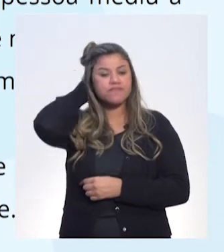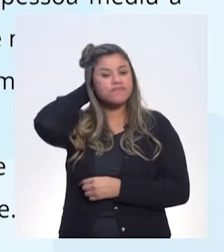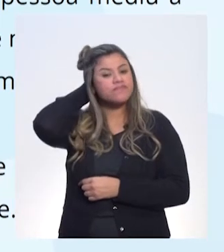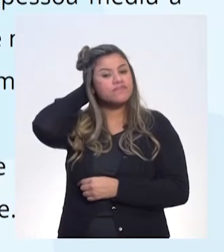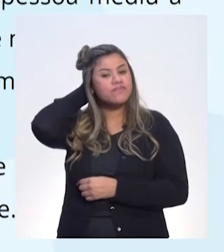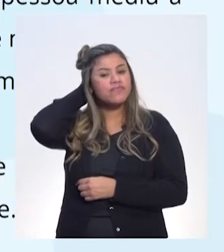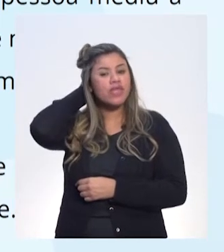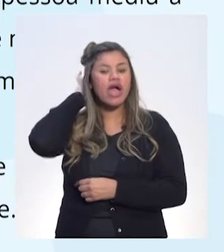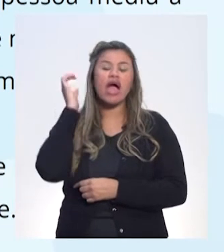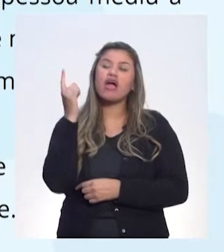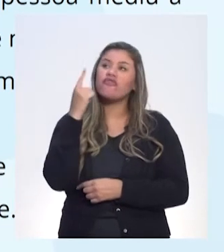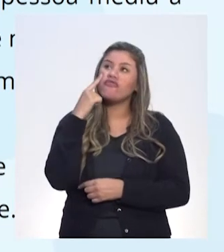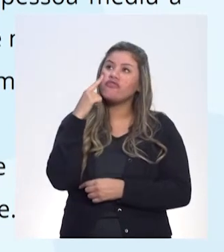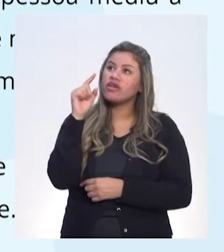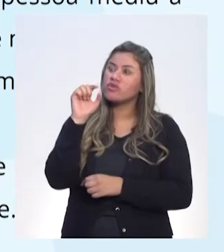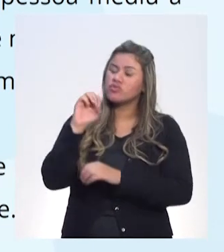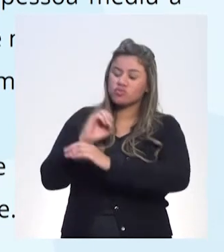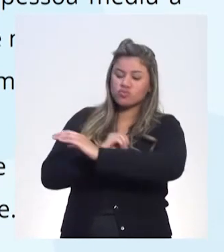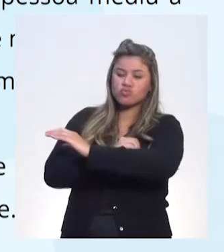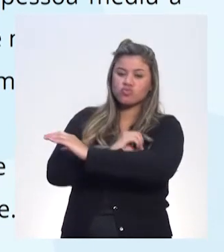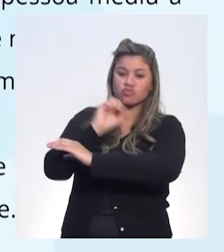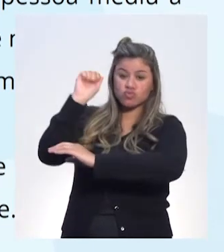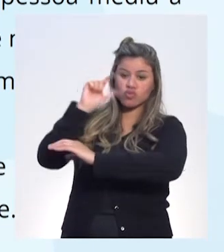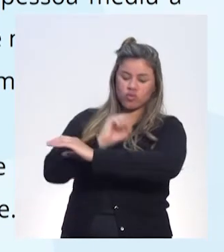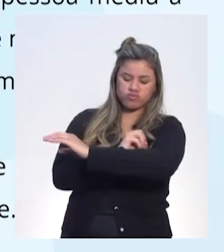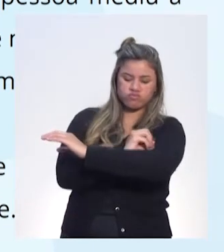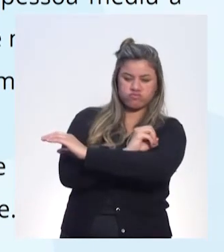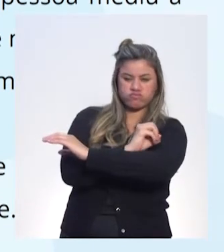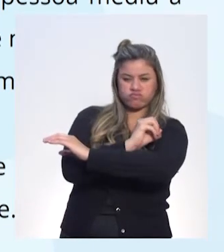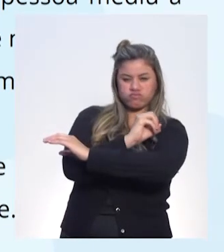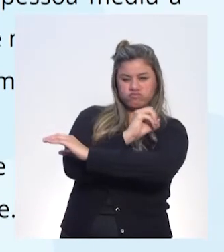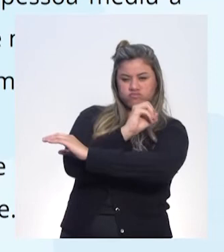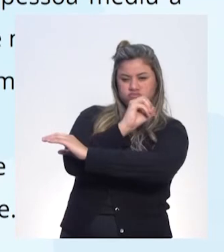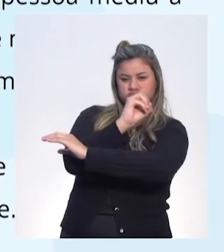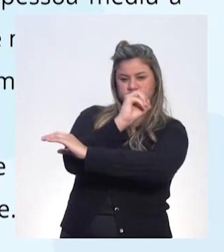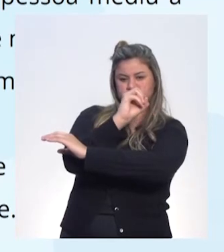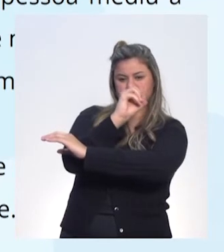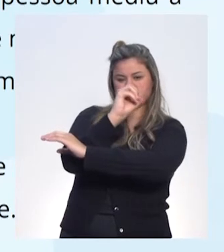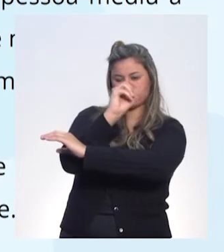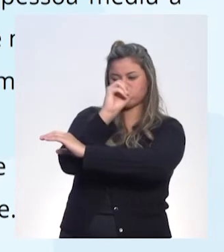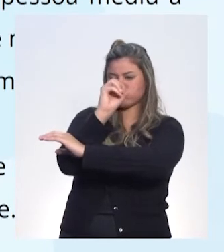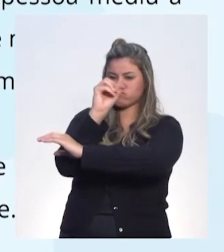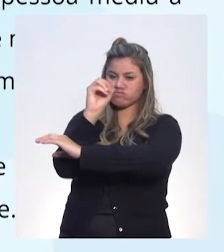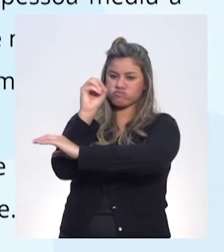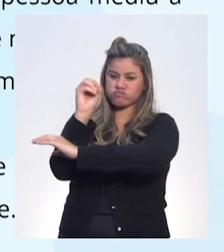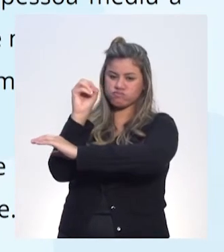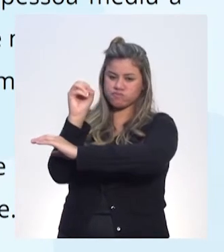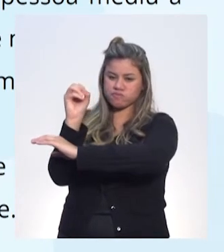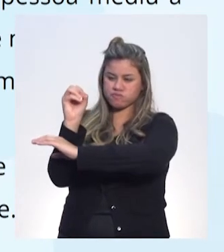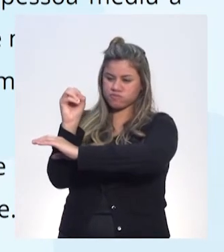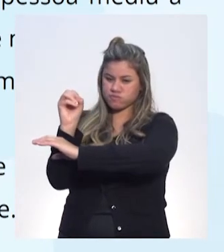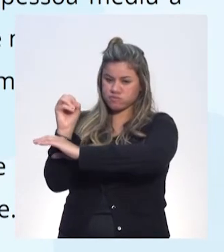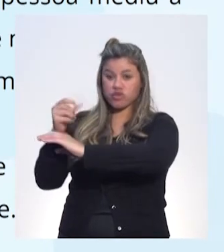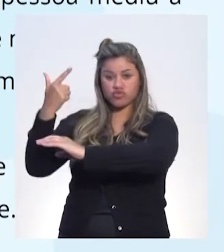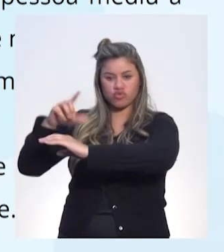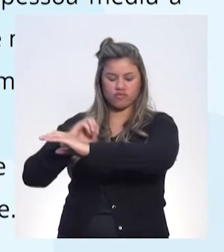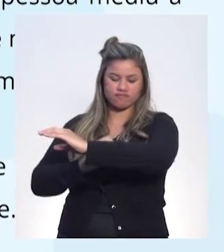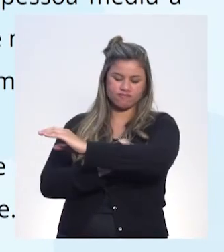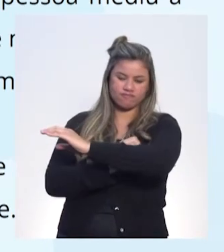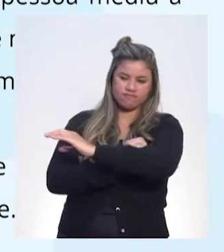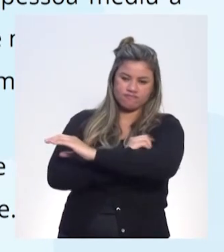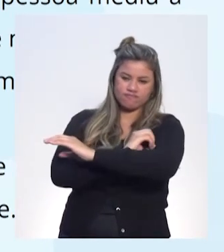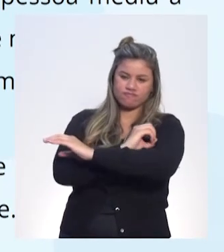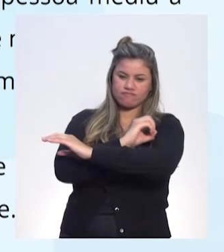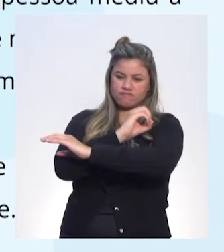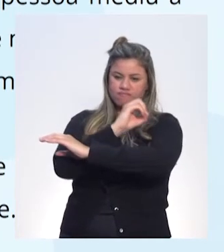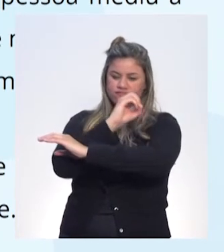com que observemos o nascer do sol, o sol a pino, o pôr do sol e tudo de novo, o nascer do sol,